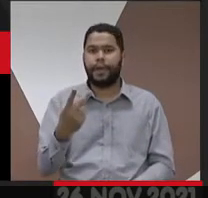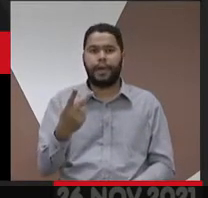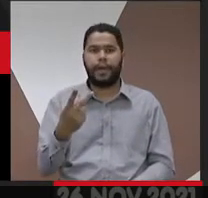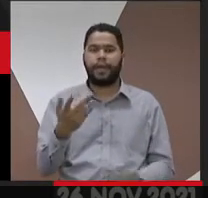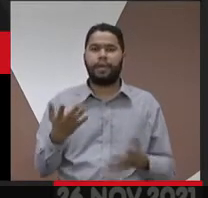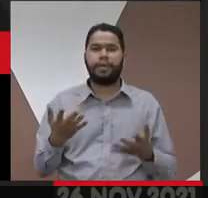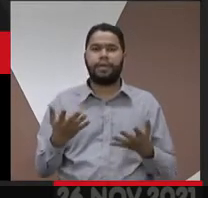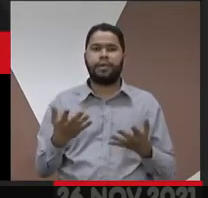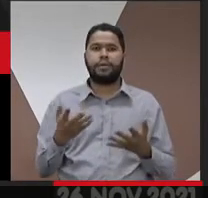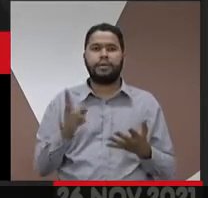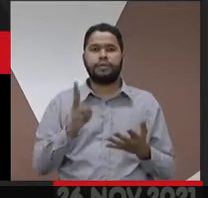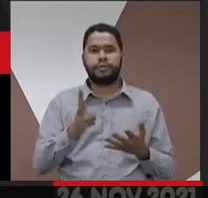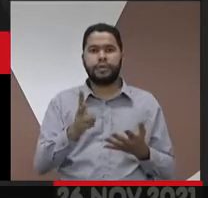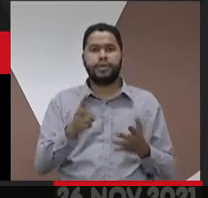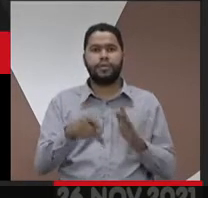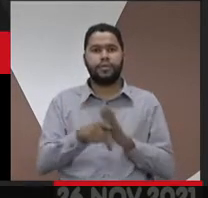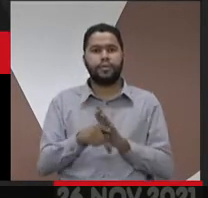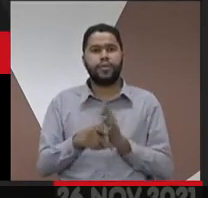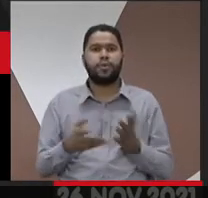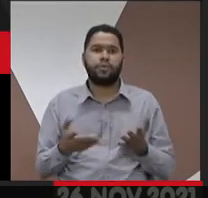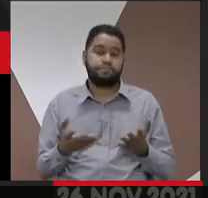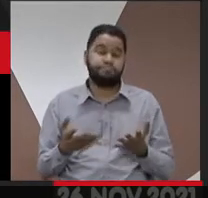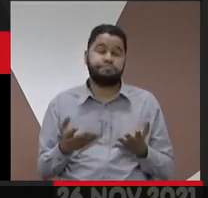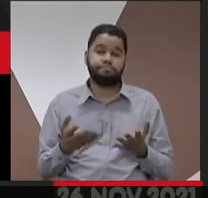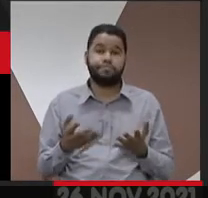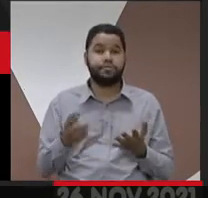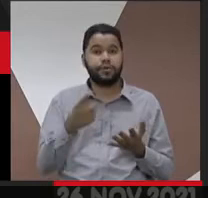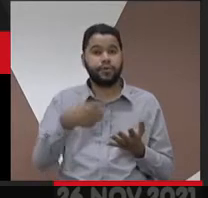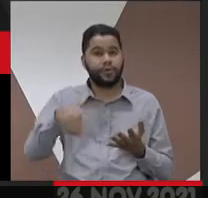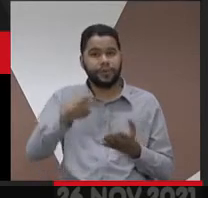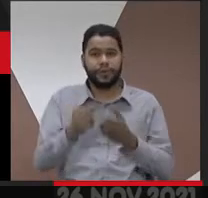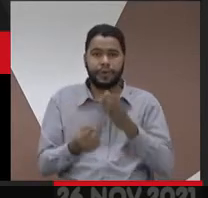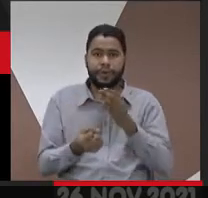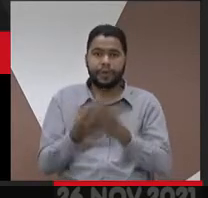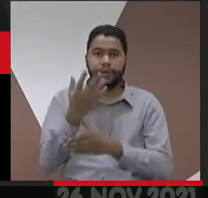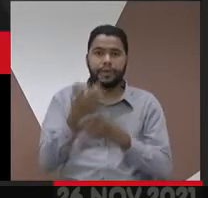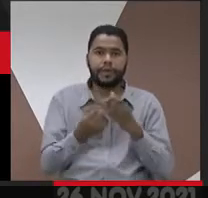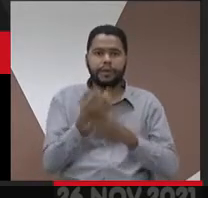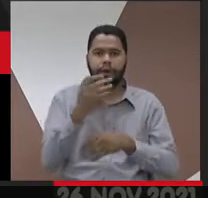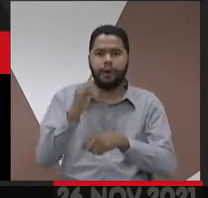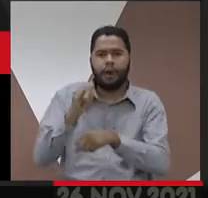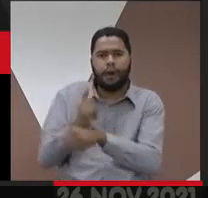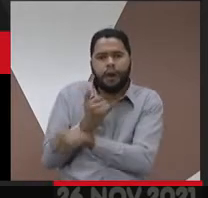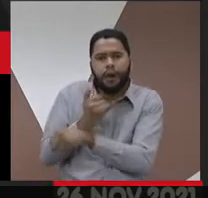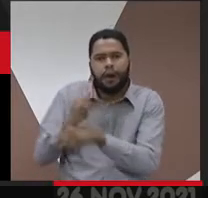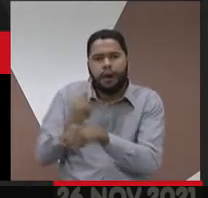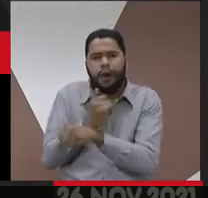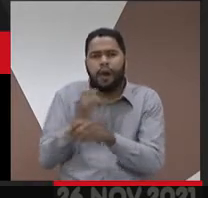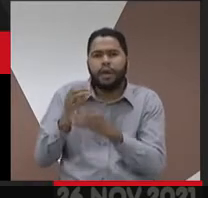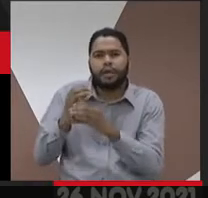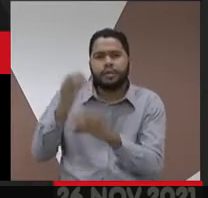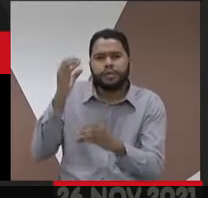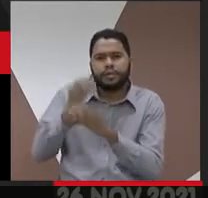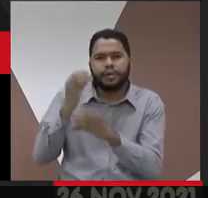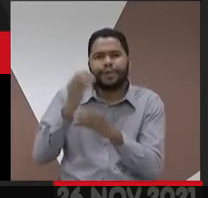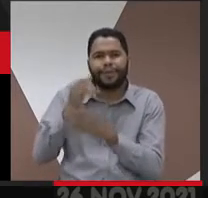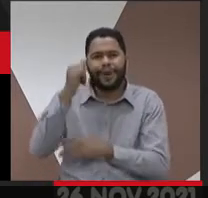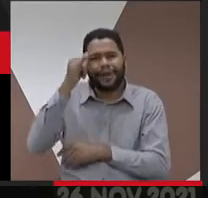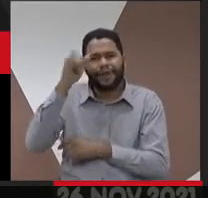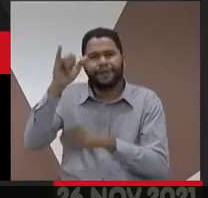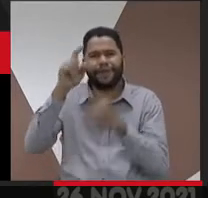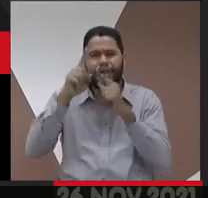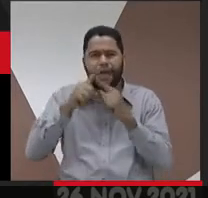em que ele foi sendo adensado, né? Então, você cria estratégias de engenharia para evitar esse tipo